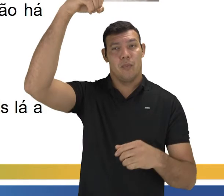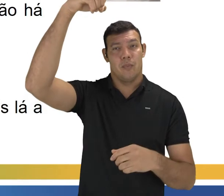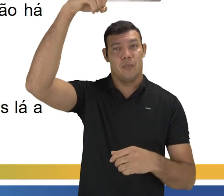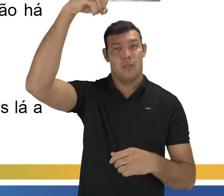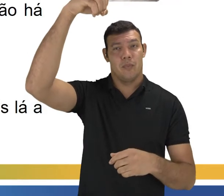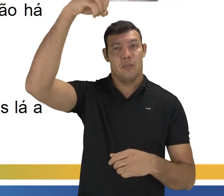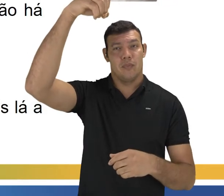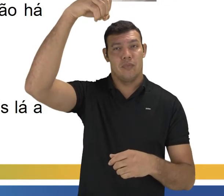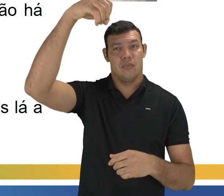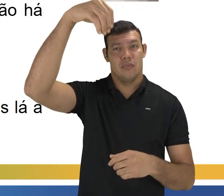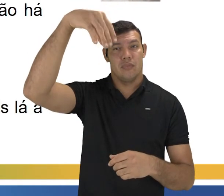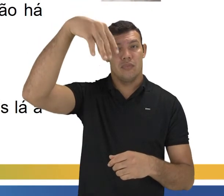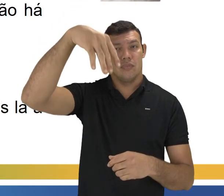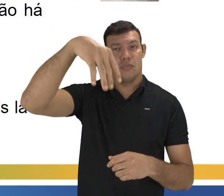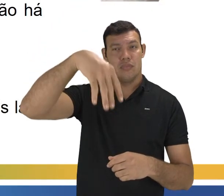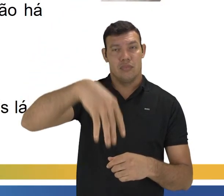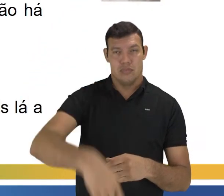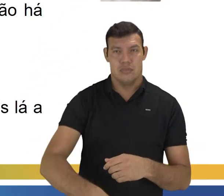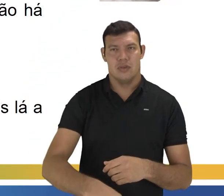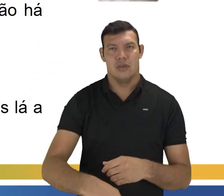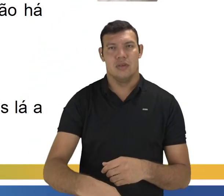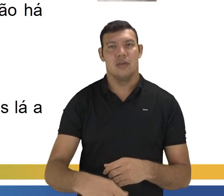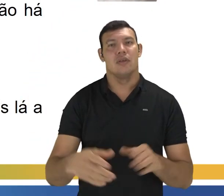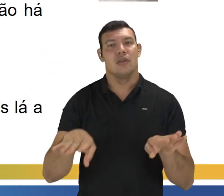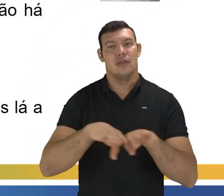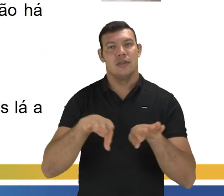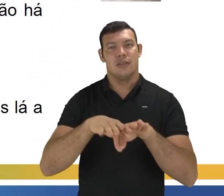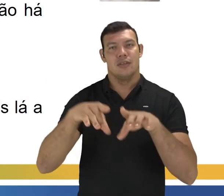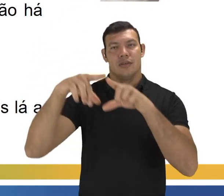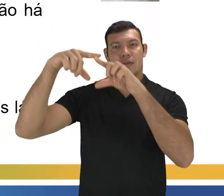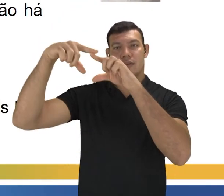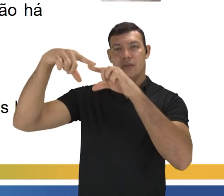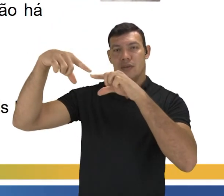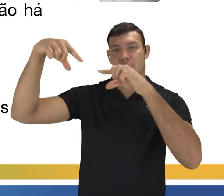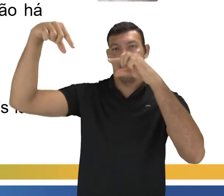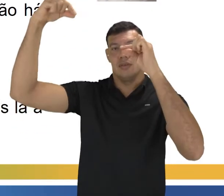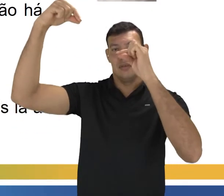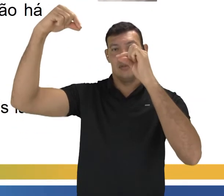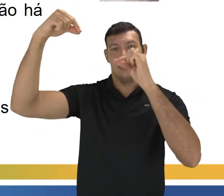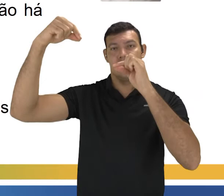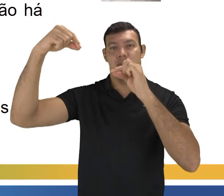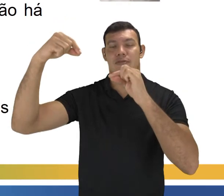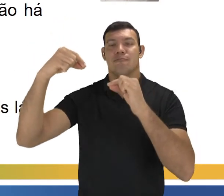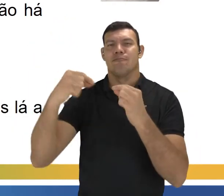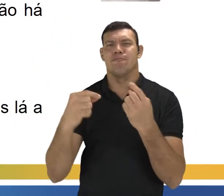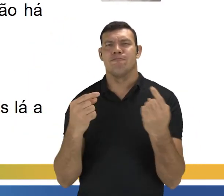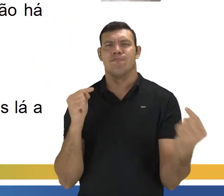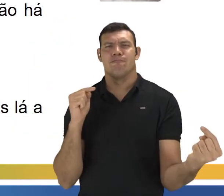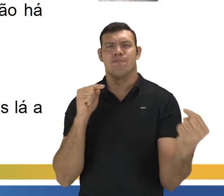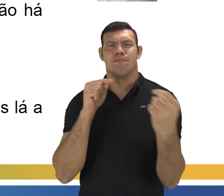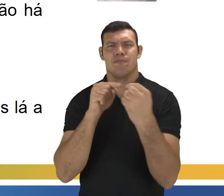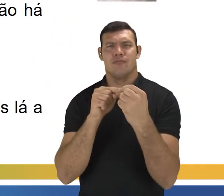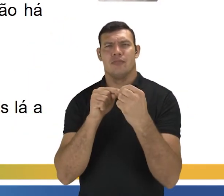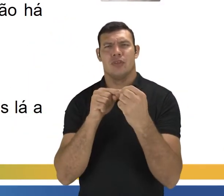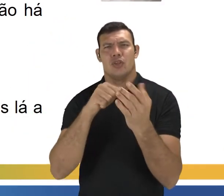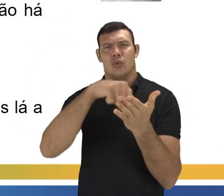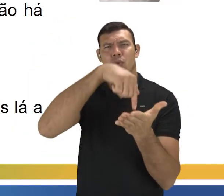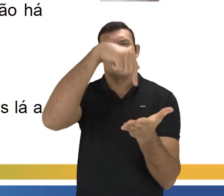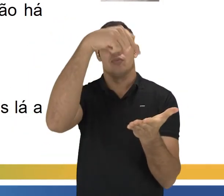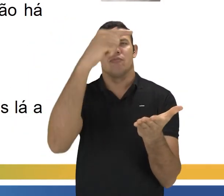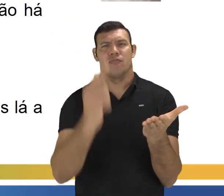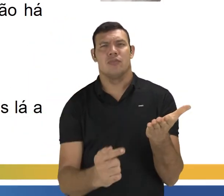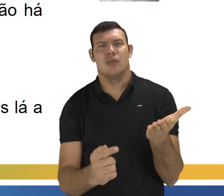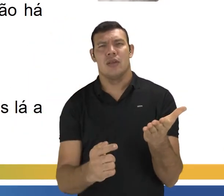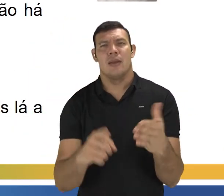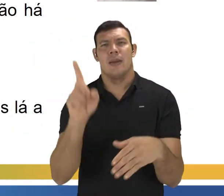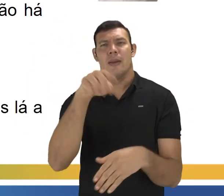de 2kg é solto na superfície da terra e posteriormente solto na lua a mesma altura em relação ao movimento